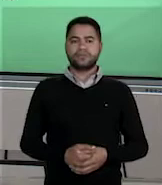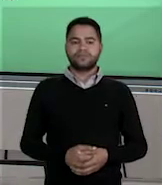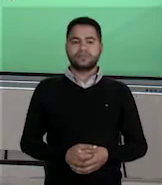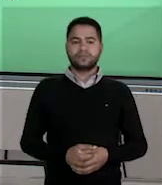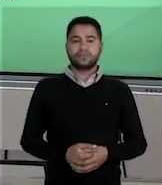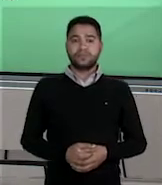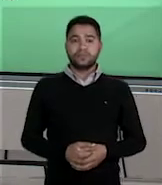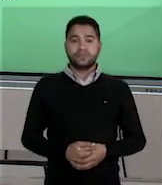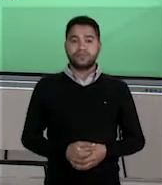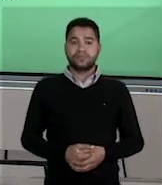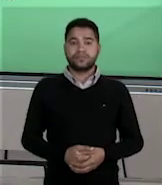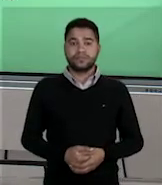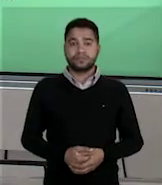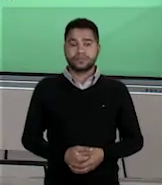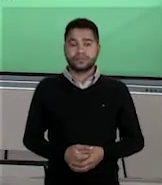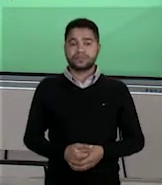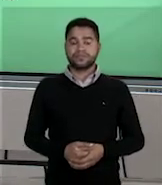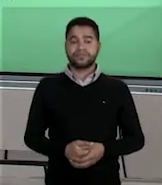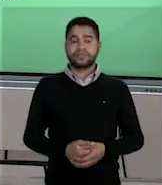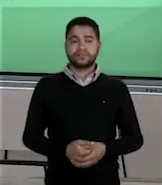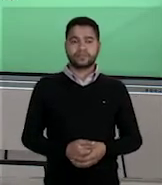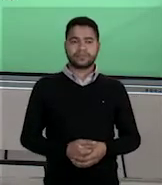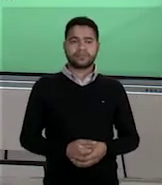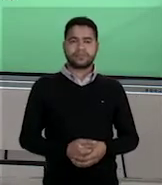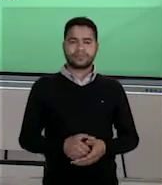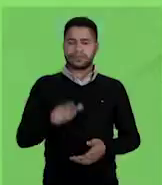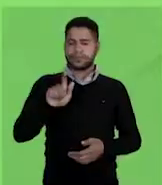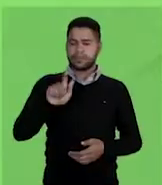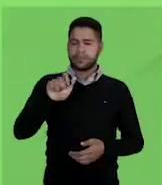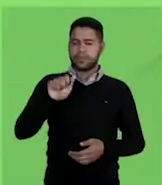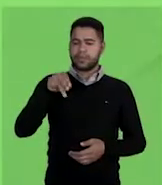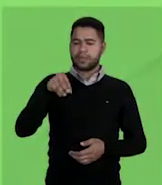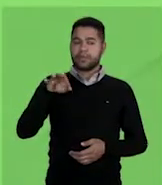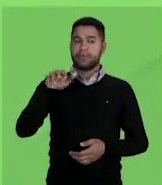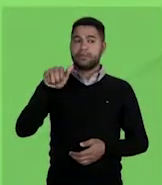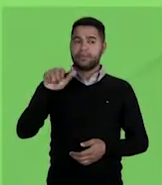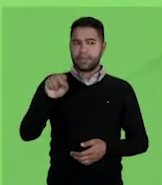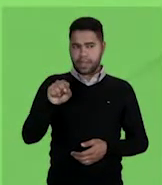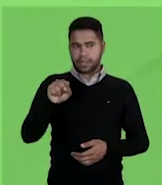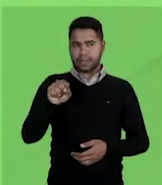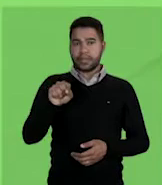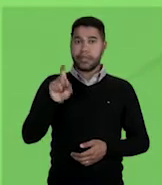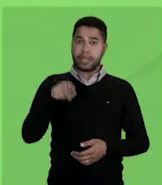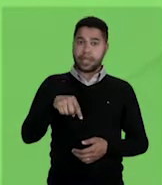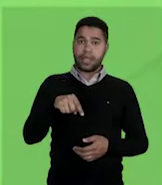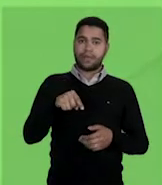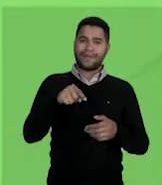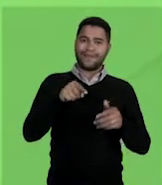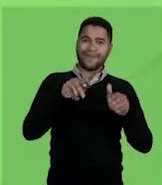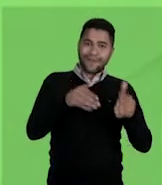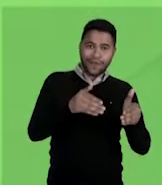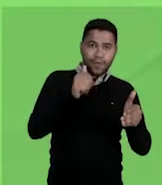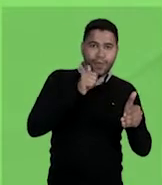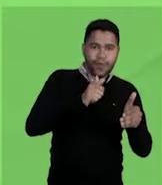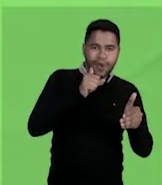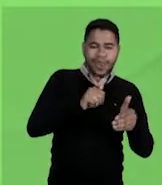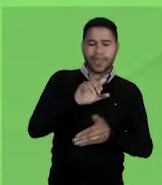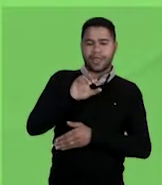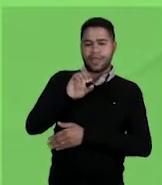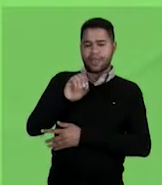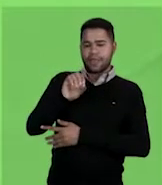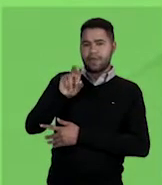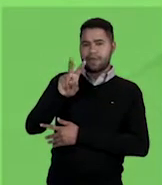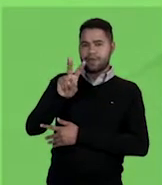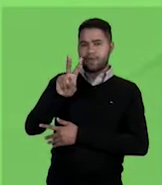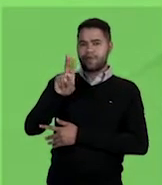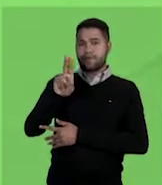Bom, então, os gametas, chamados popularmente de óvulos, porque estamos falando da